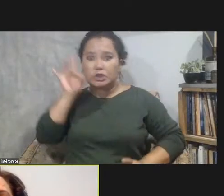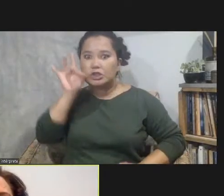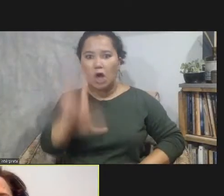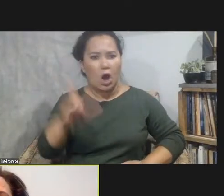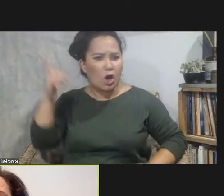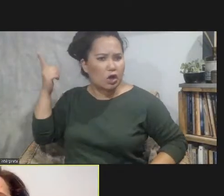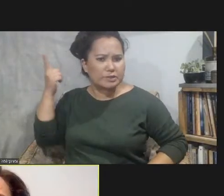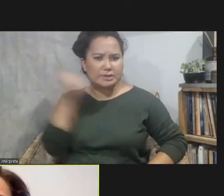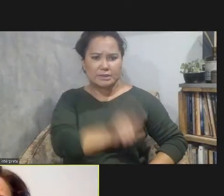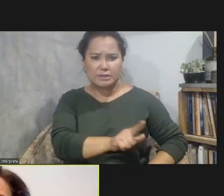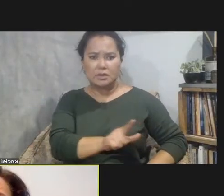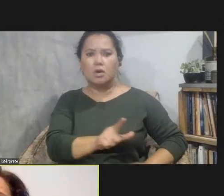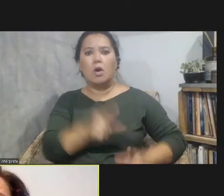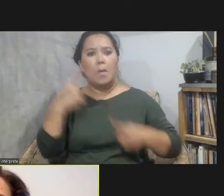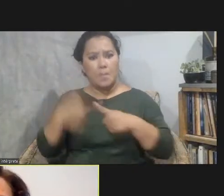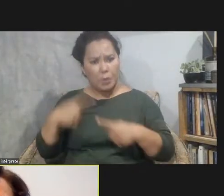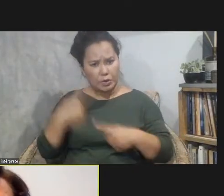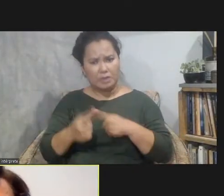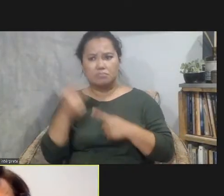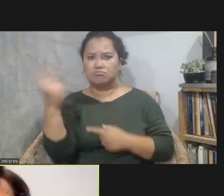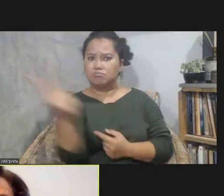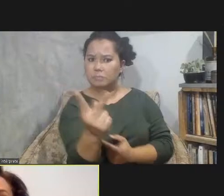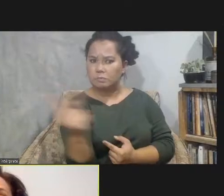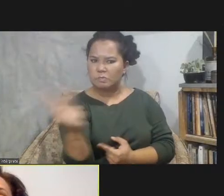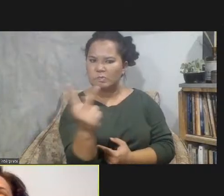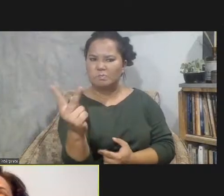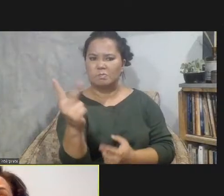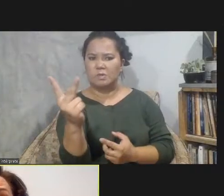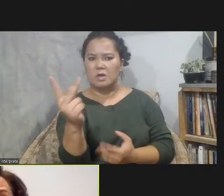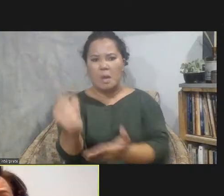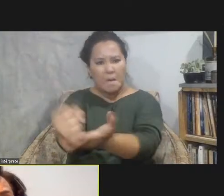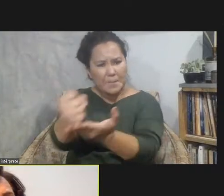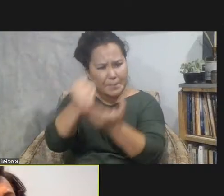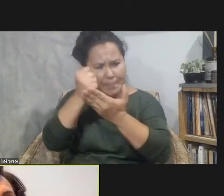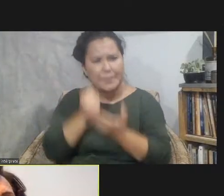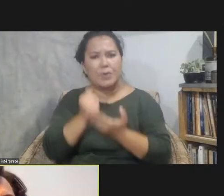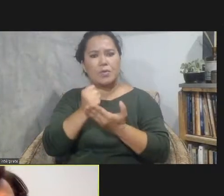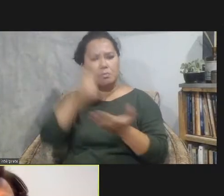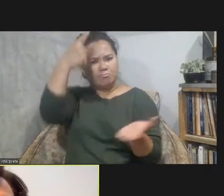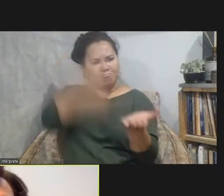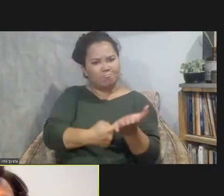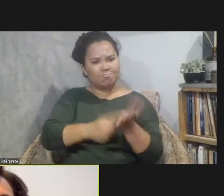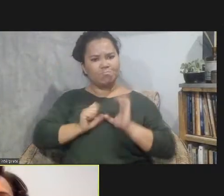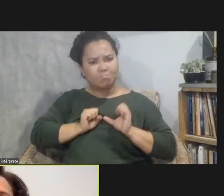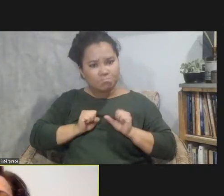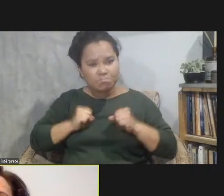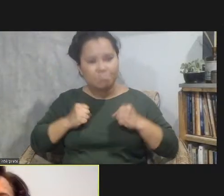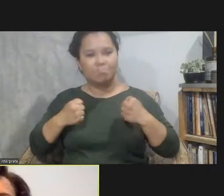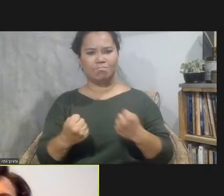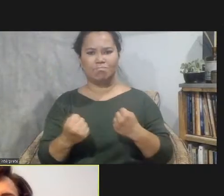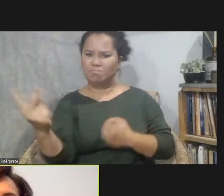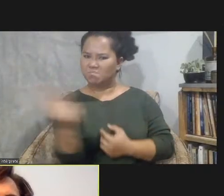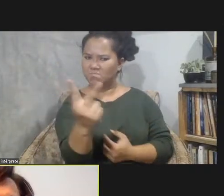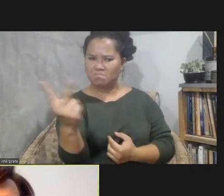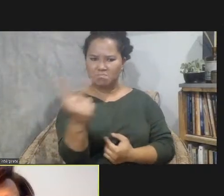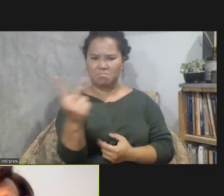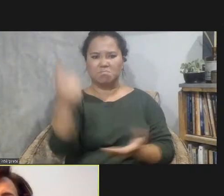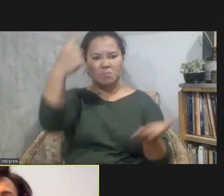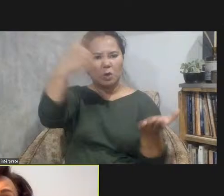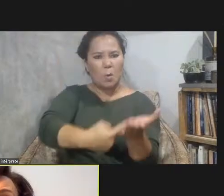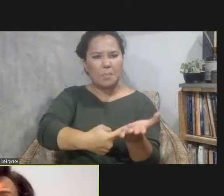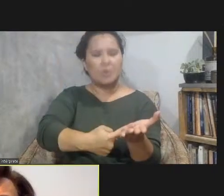pudéssemos contar com o apoio, a determinação e o compromisso de vocês dois com a Universidade de